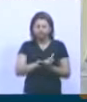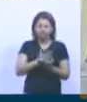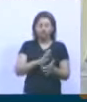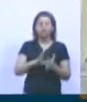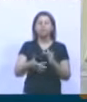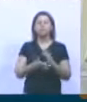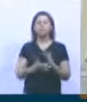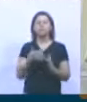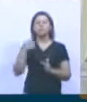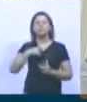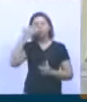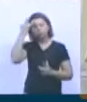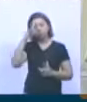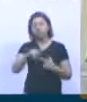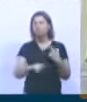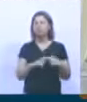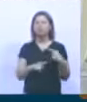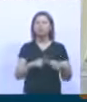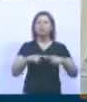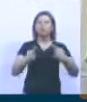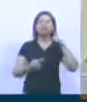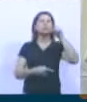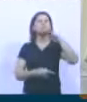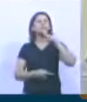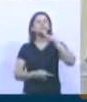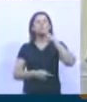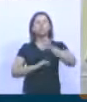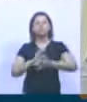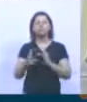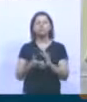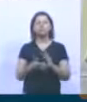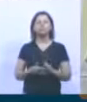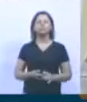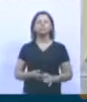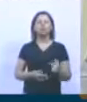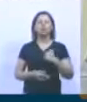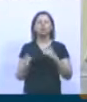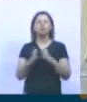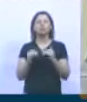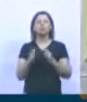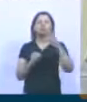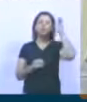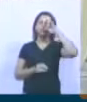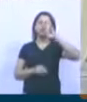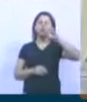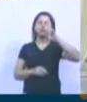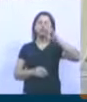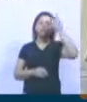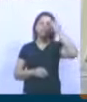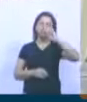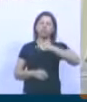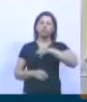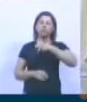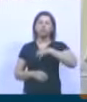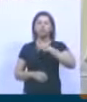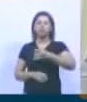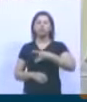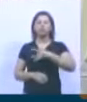Senhor, eu não sei as causas, mas tu sabes. E estou pedindo, Senhor, para o sentimento de